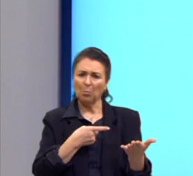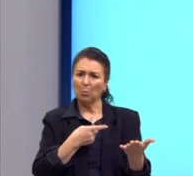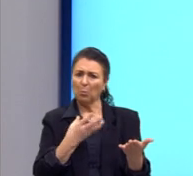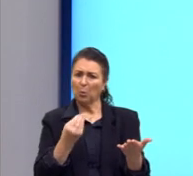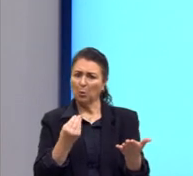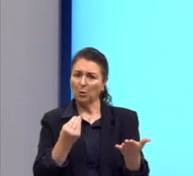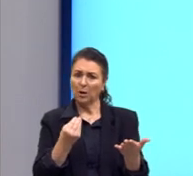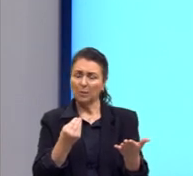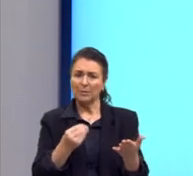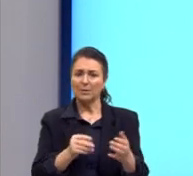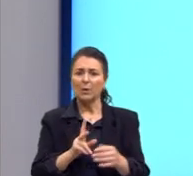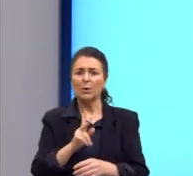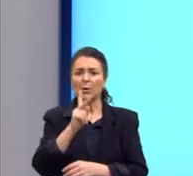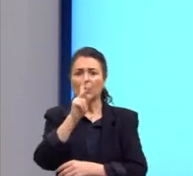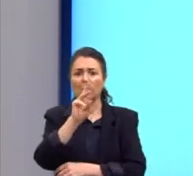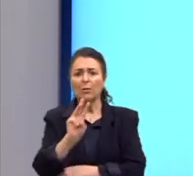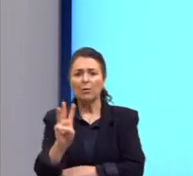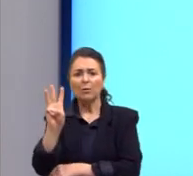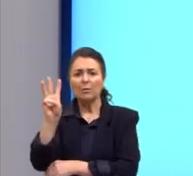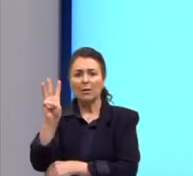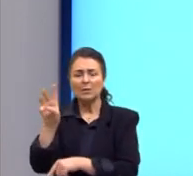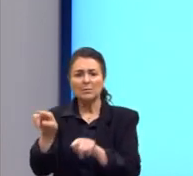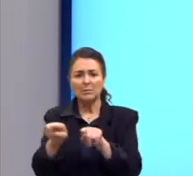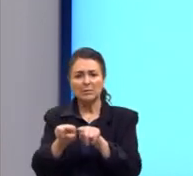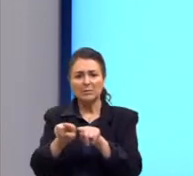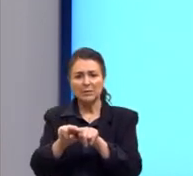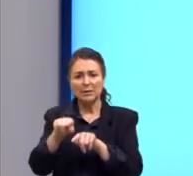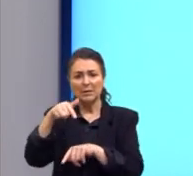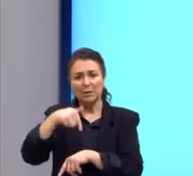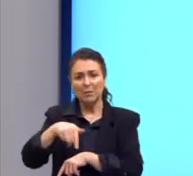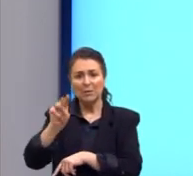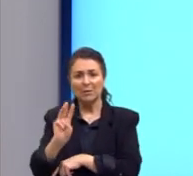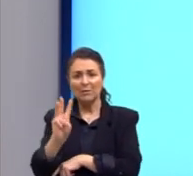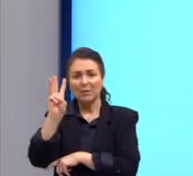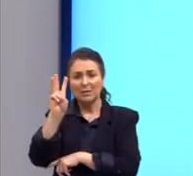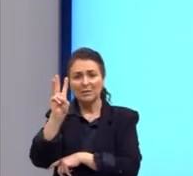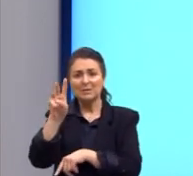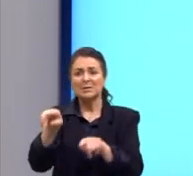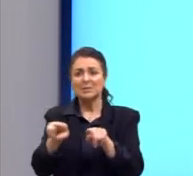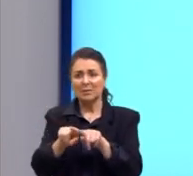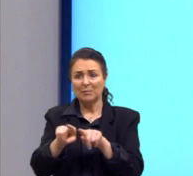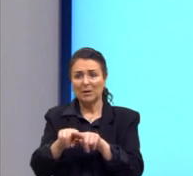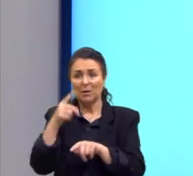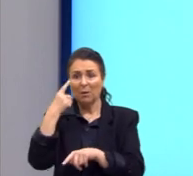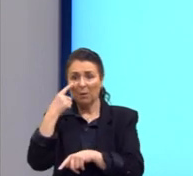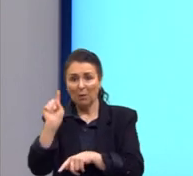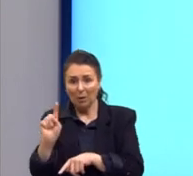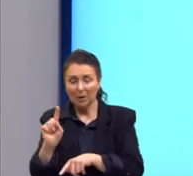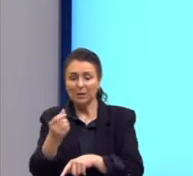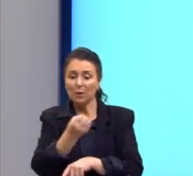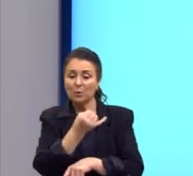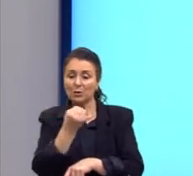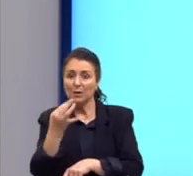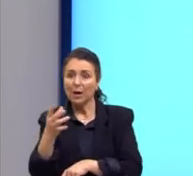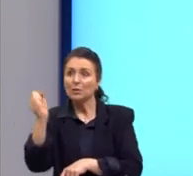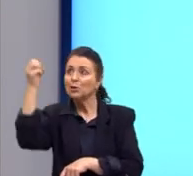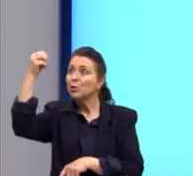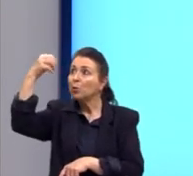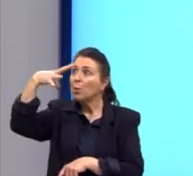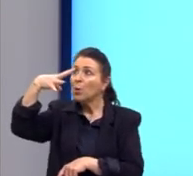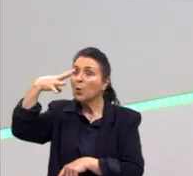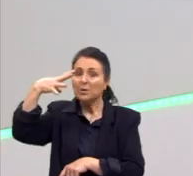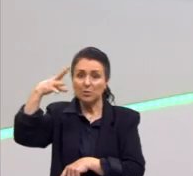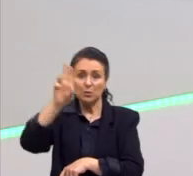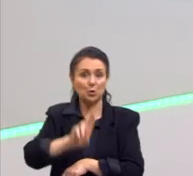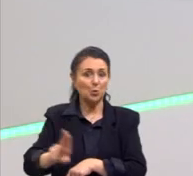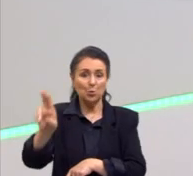kilowatts vocês consumiram naquele mês aí tem lá o valor do kilowatt né ah mas aqui